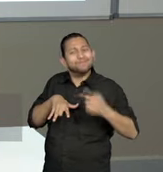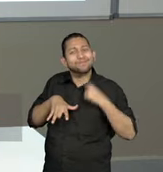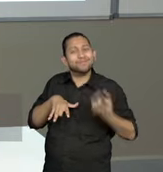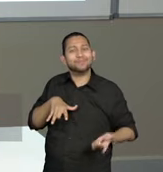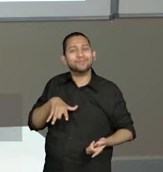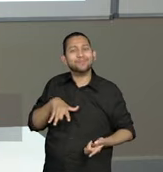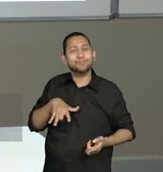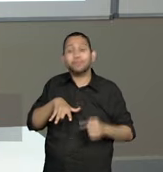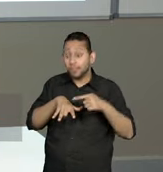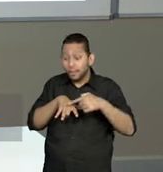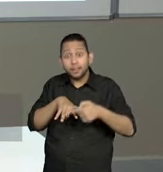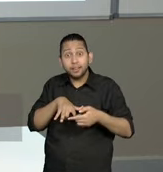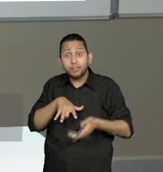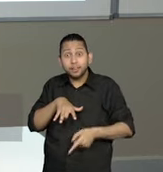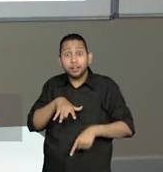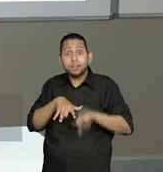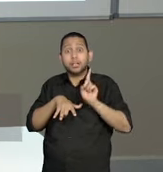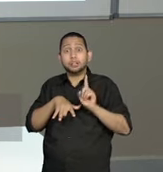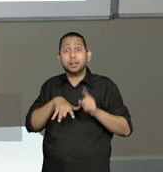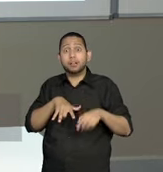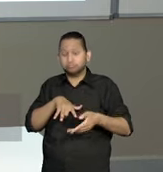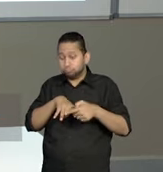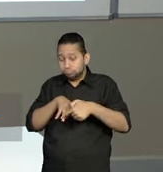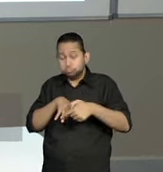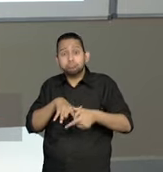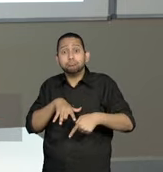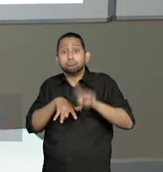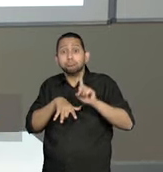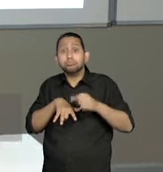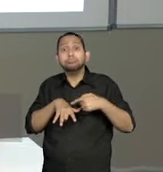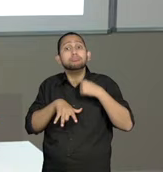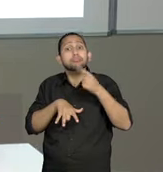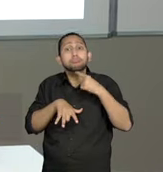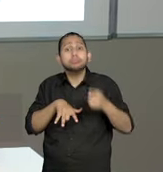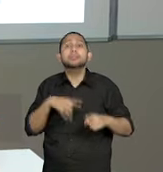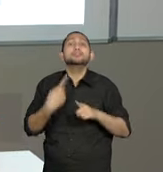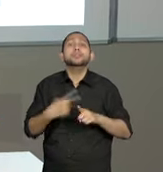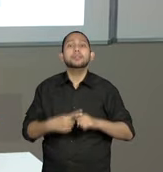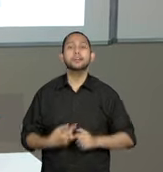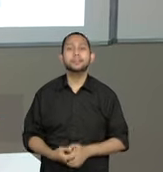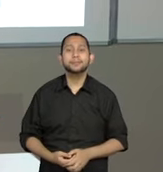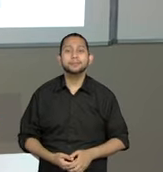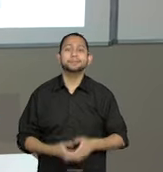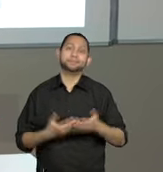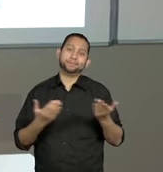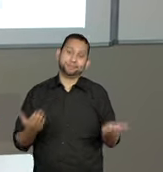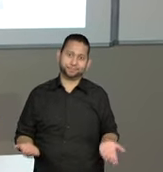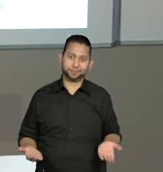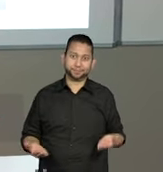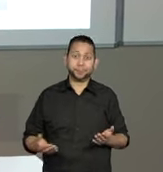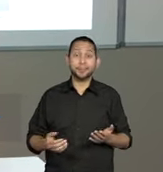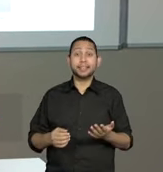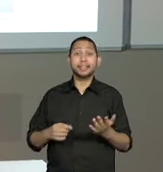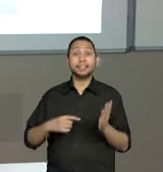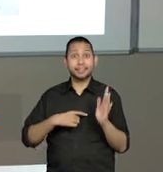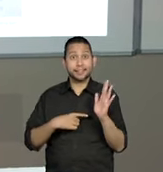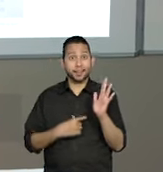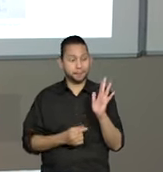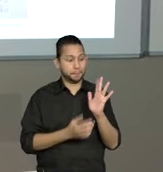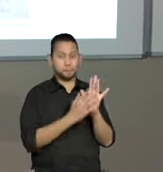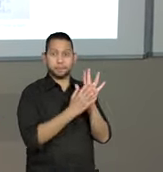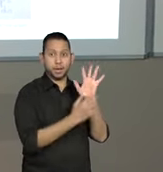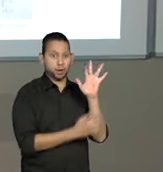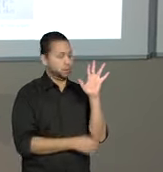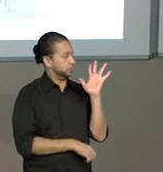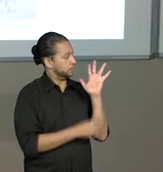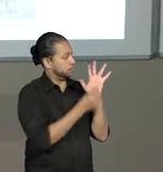subir o anelar, não é? Por que que isso acontece? Porque os tendões que ligam